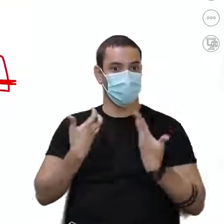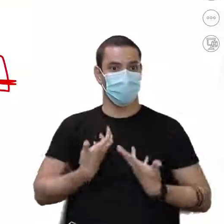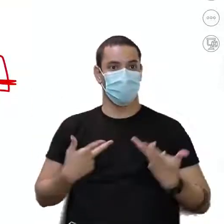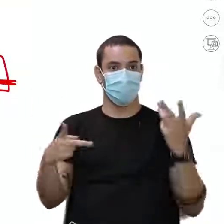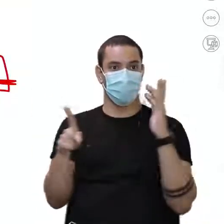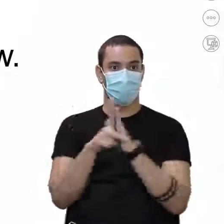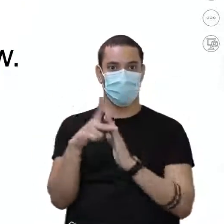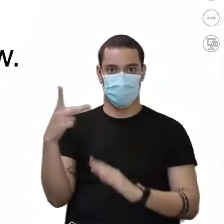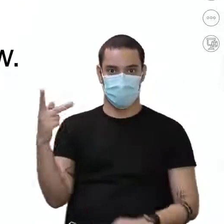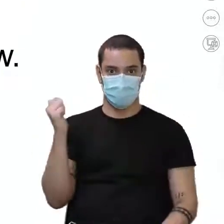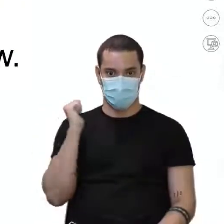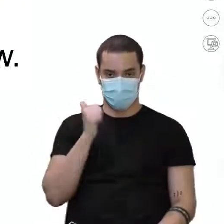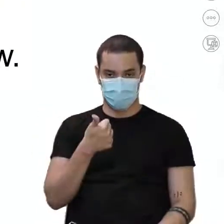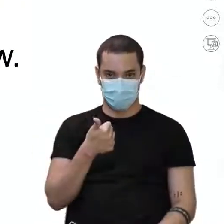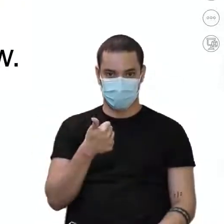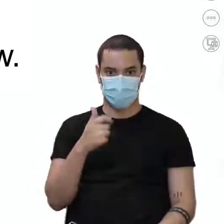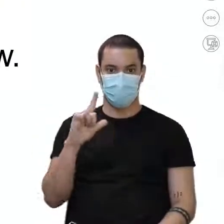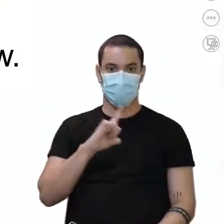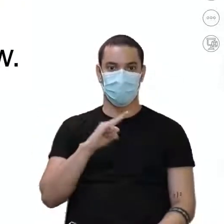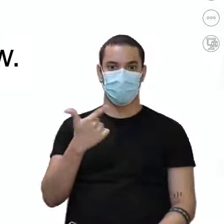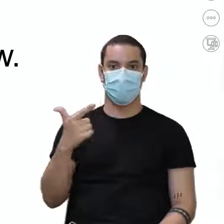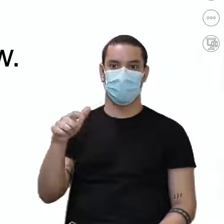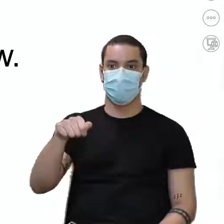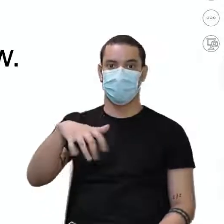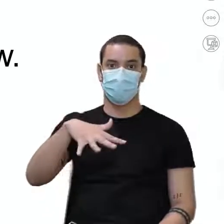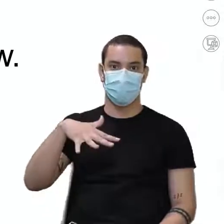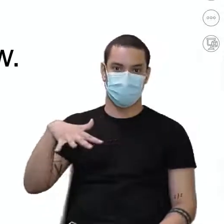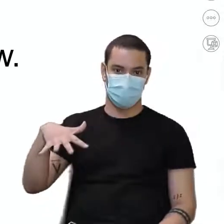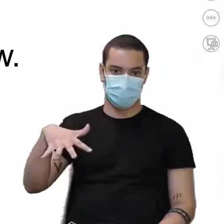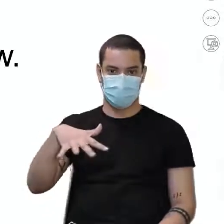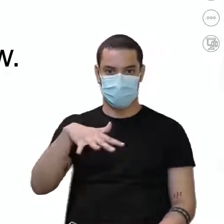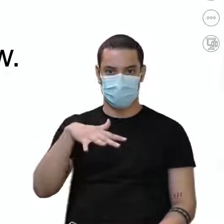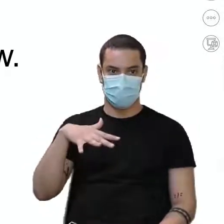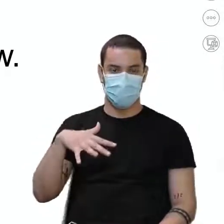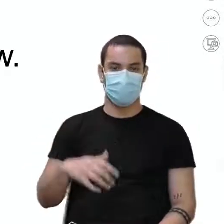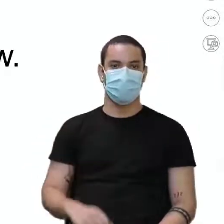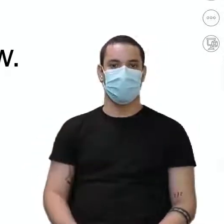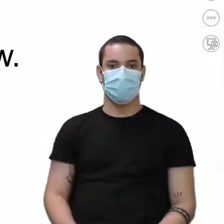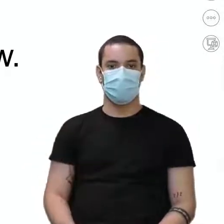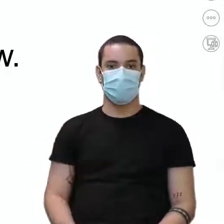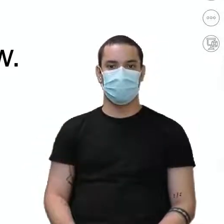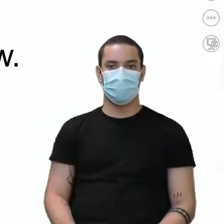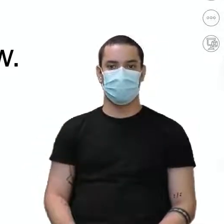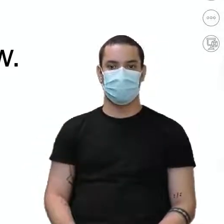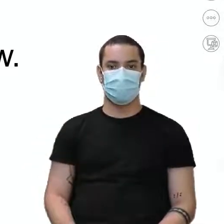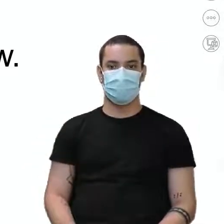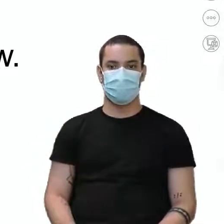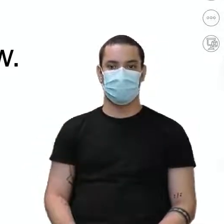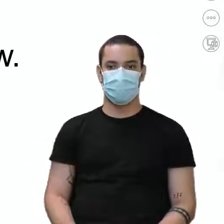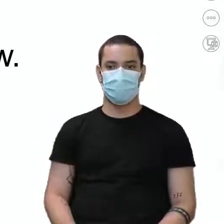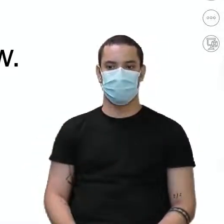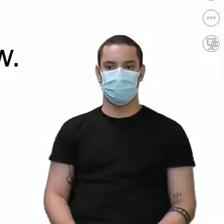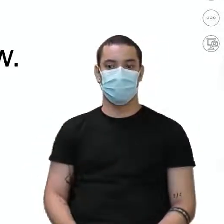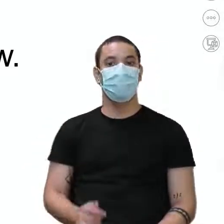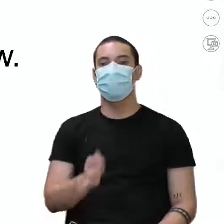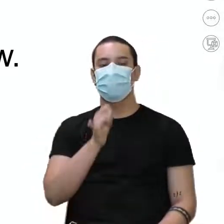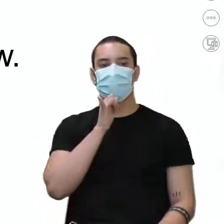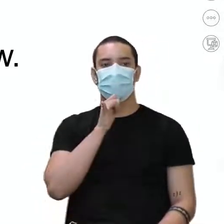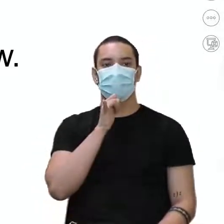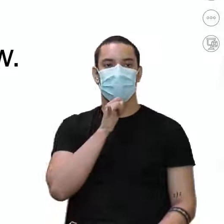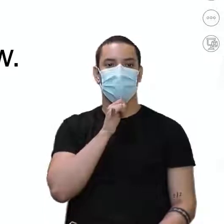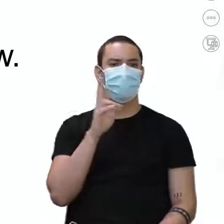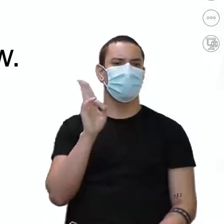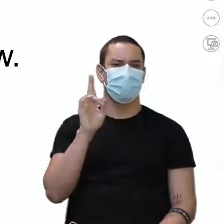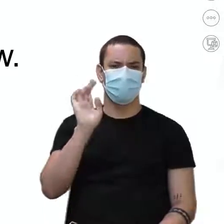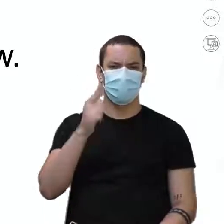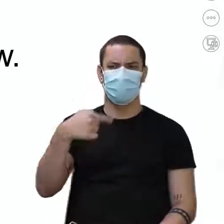Beleza? Temos a outra situation aí, que é a seguinte. Vamos supor, quem que já